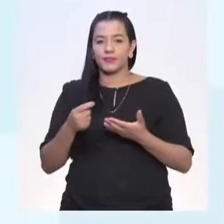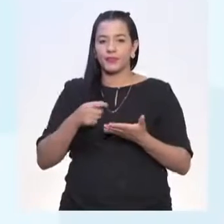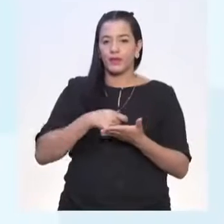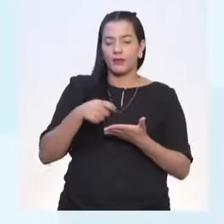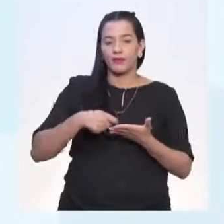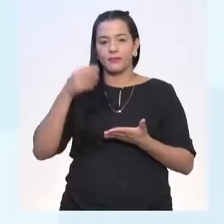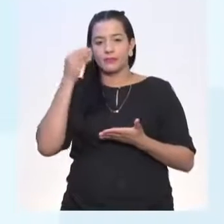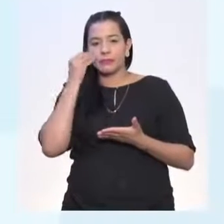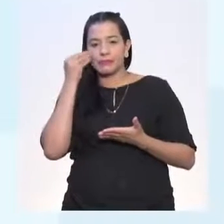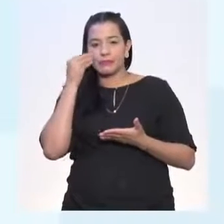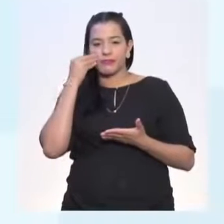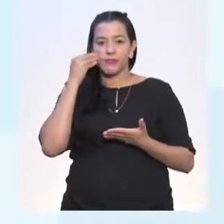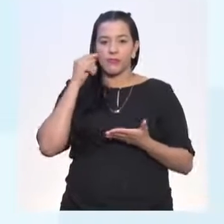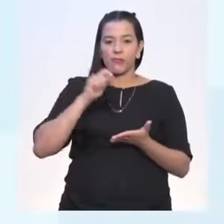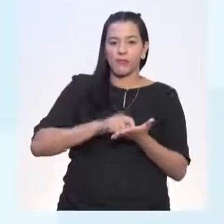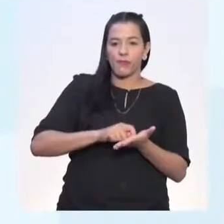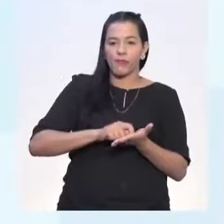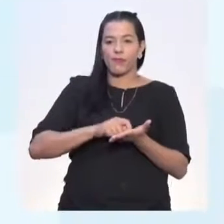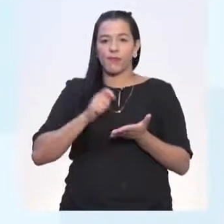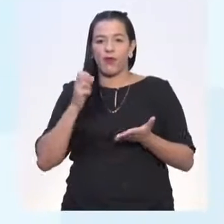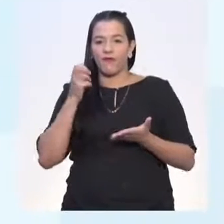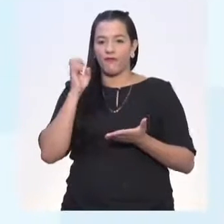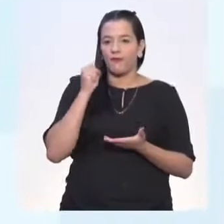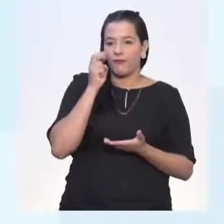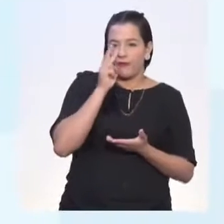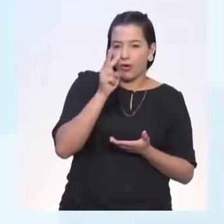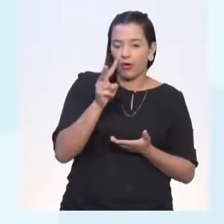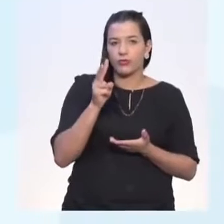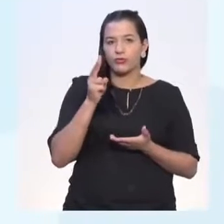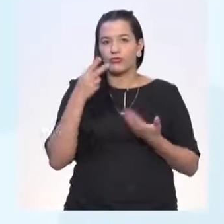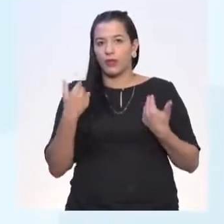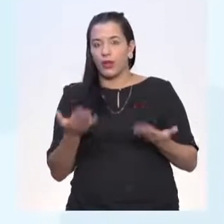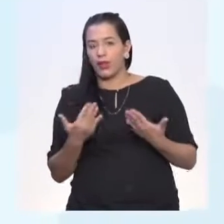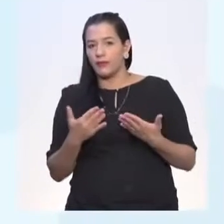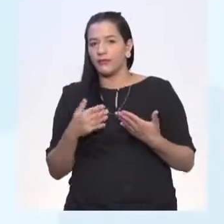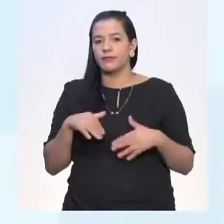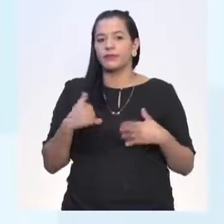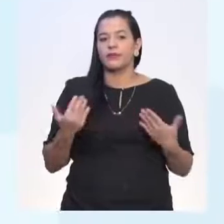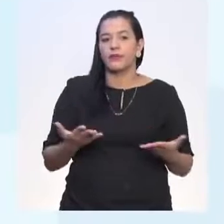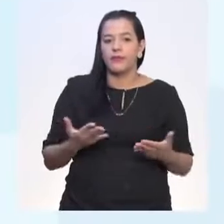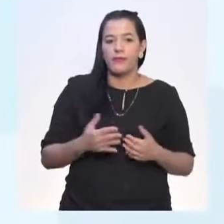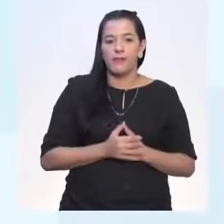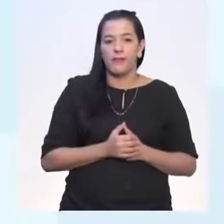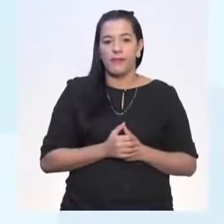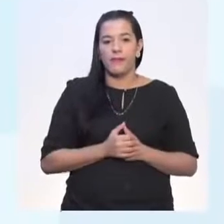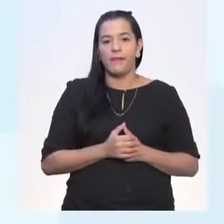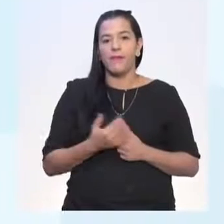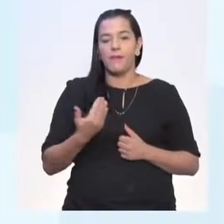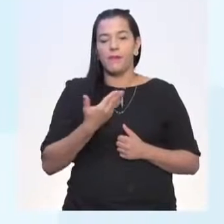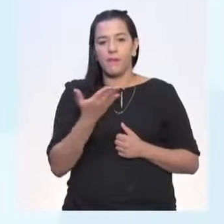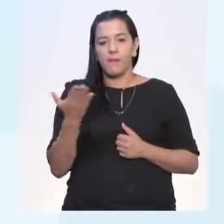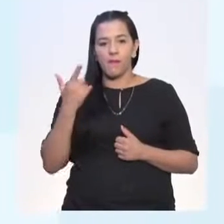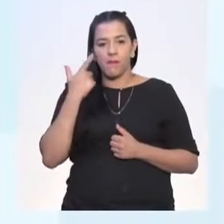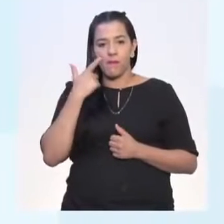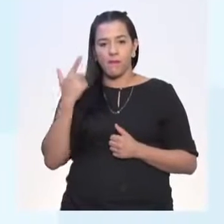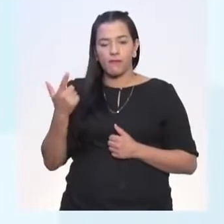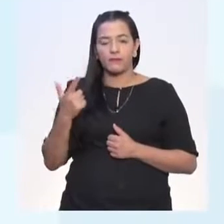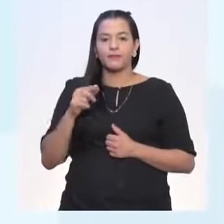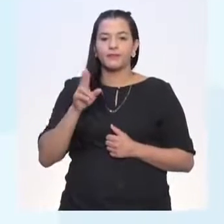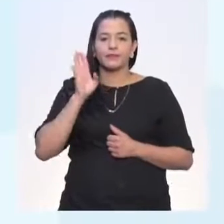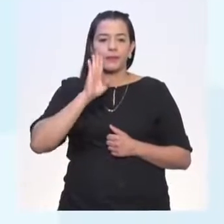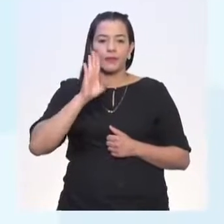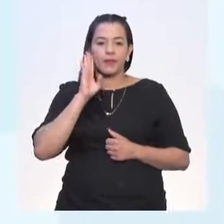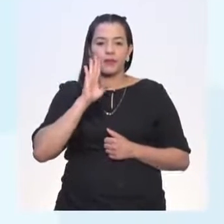tentativa e erro, quanto que eu tenho que pressionar para escrever. Você tem que soltar. Veja como que eu estou falando para você, essa aula de alavanca, eu acho que é